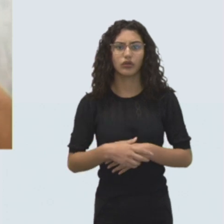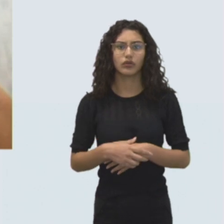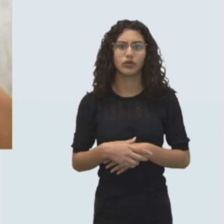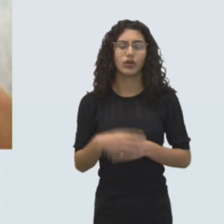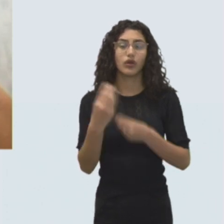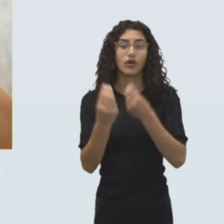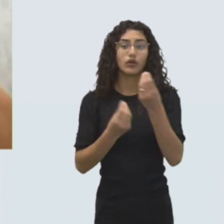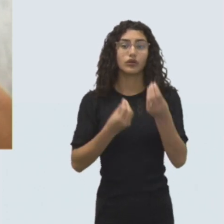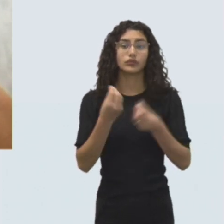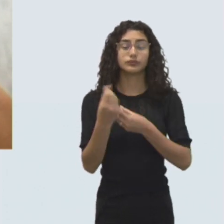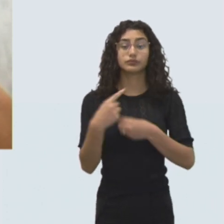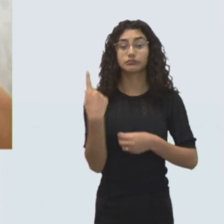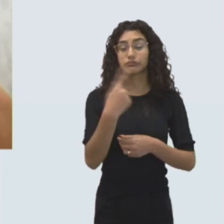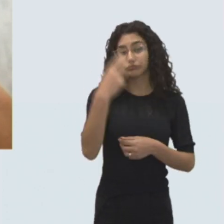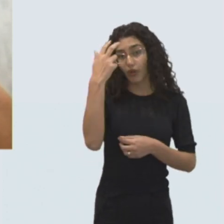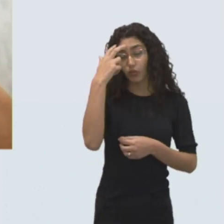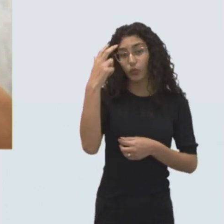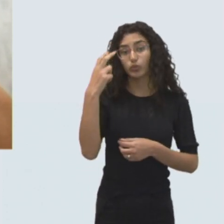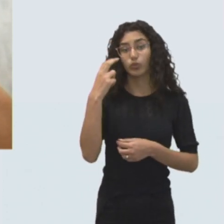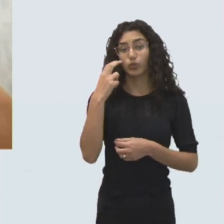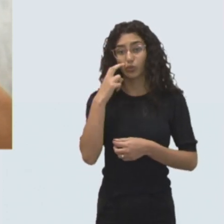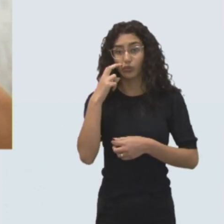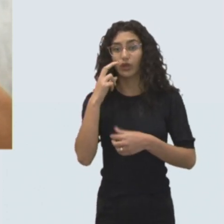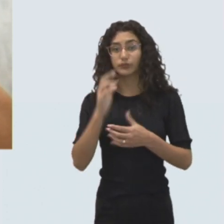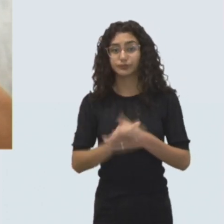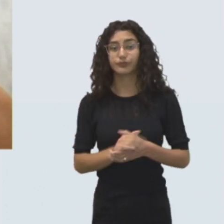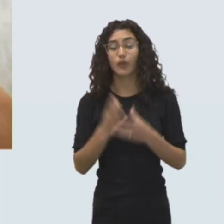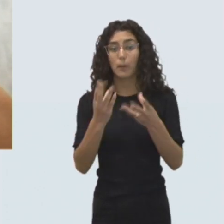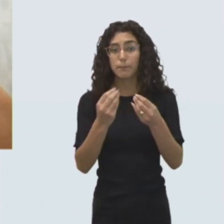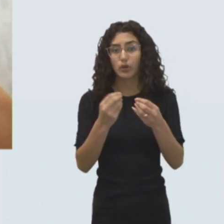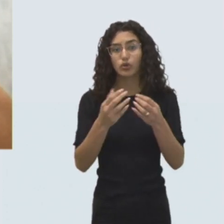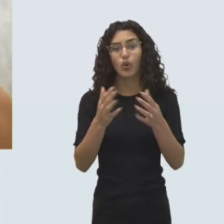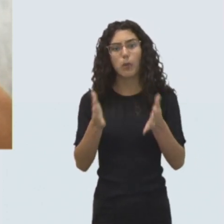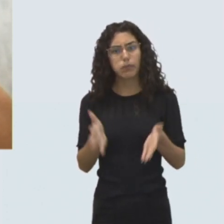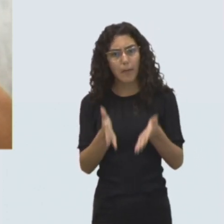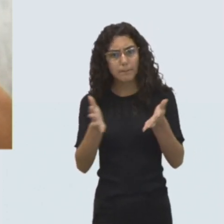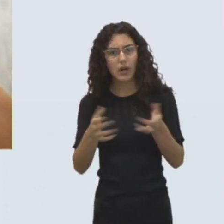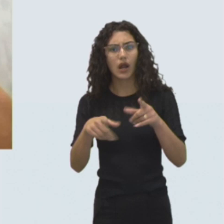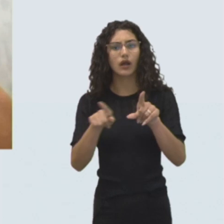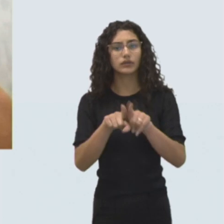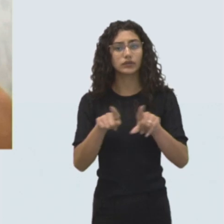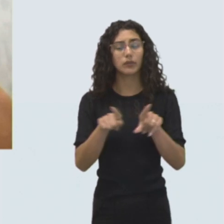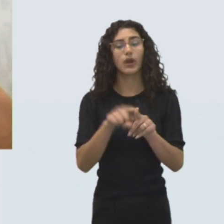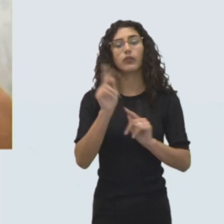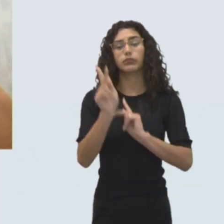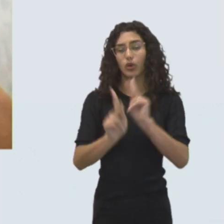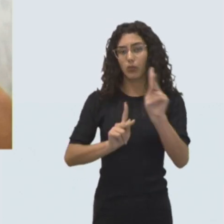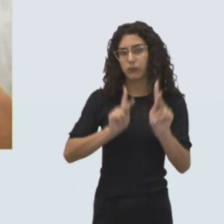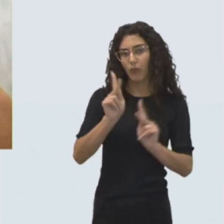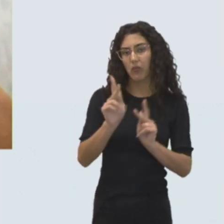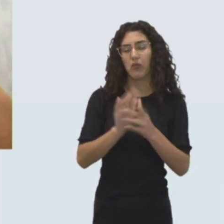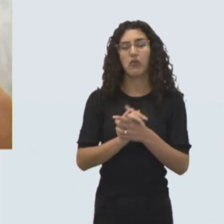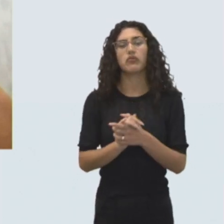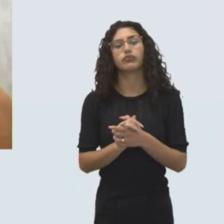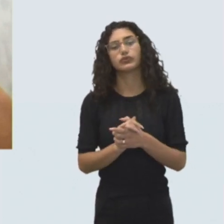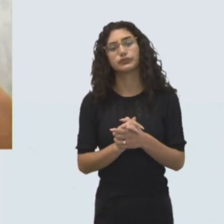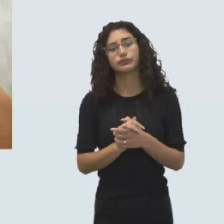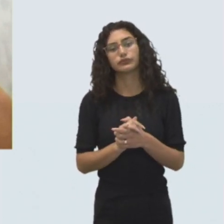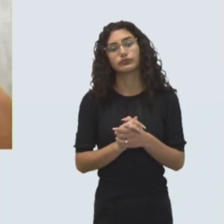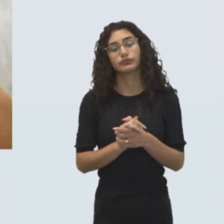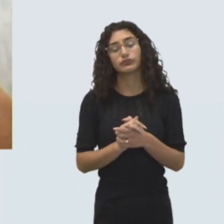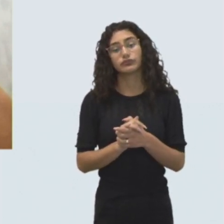como a nossa cultura ocidental foi muito influenciada, né, por esse povo, pessoal da Grécia, pessoal de Roma,